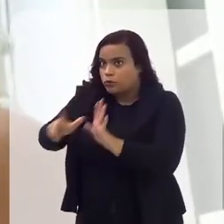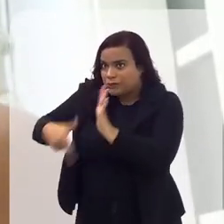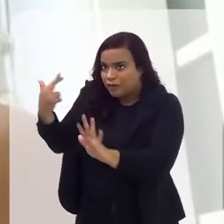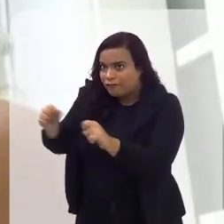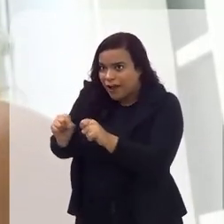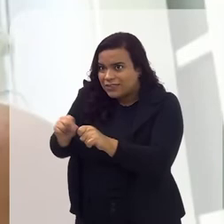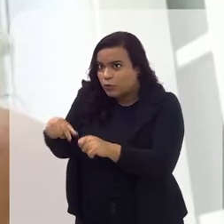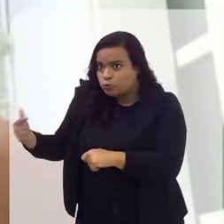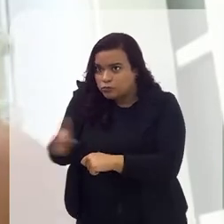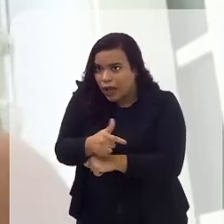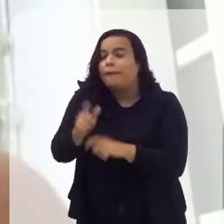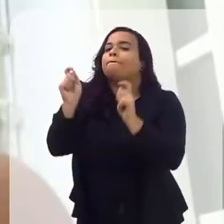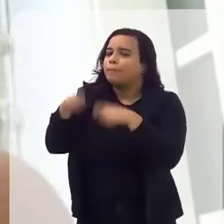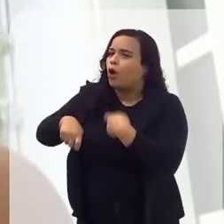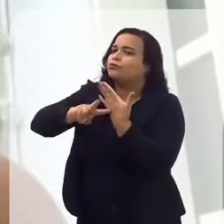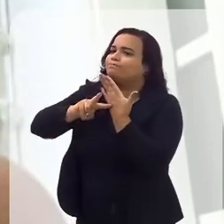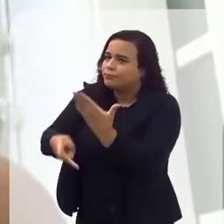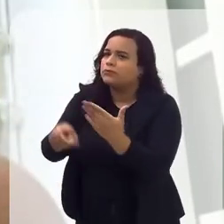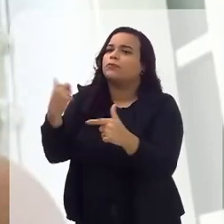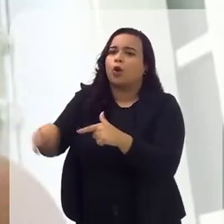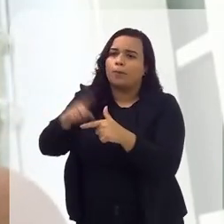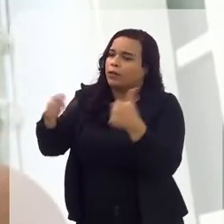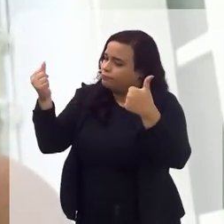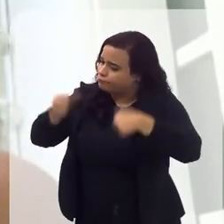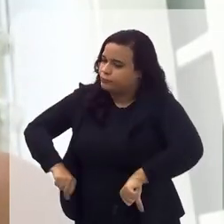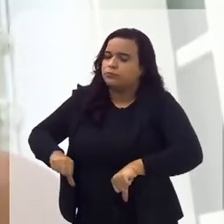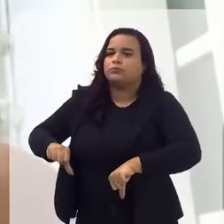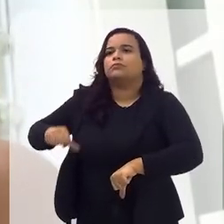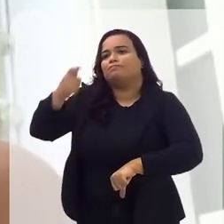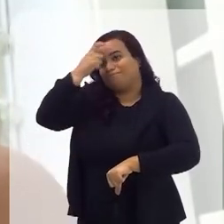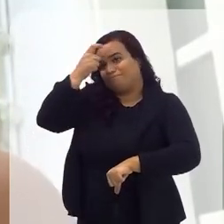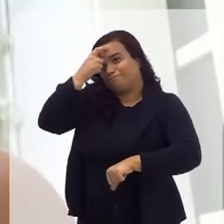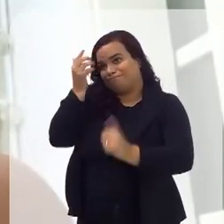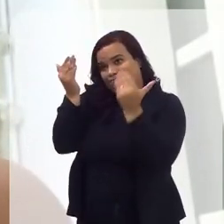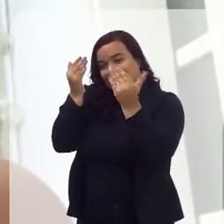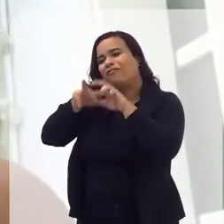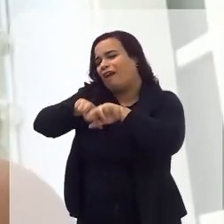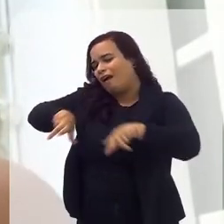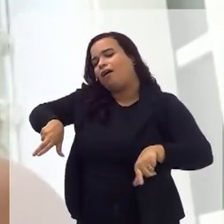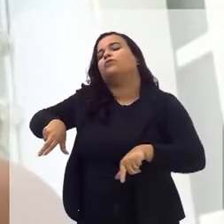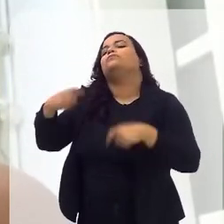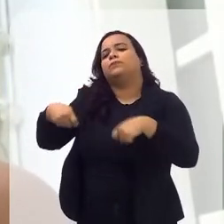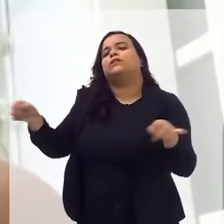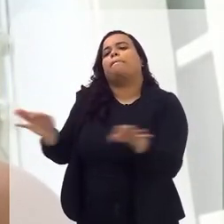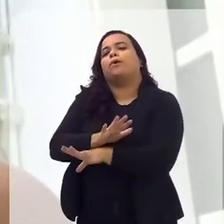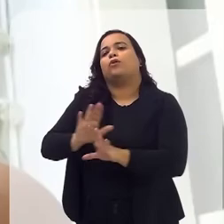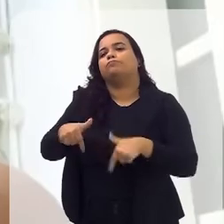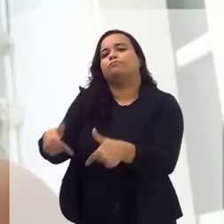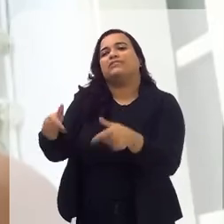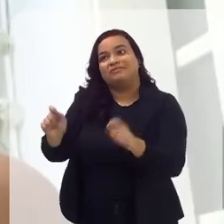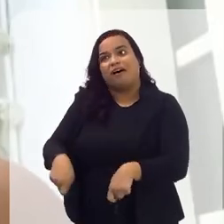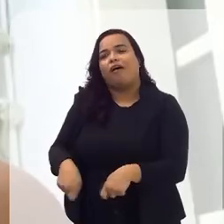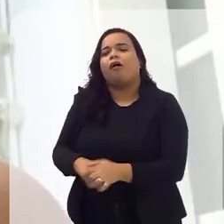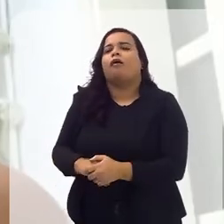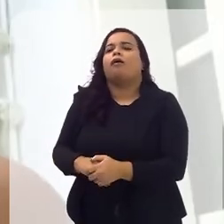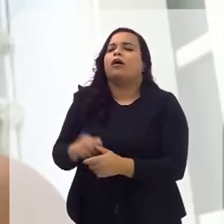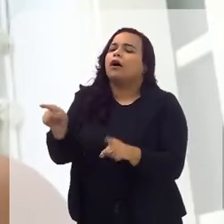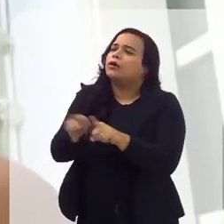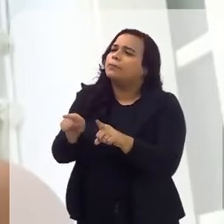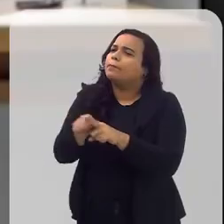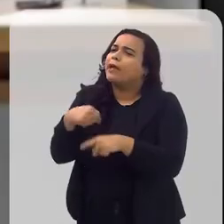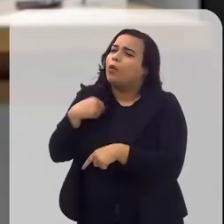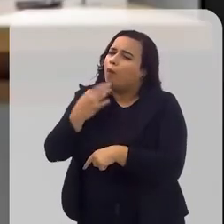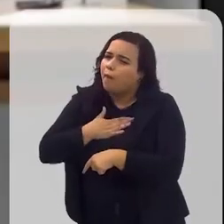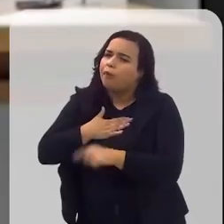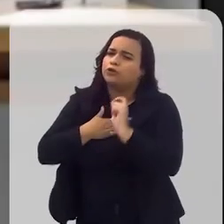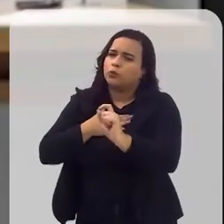preparada para essa cirurgia, isso pode ter uma consequência também, né, do ponto de vista psíquico para essa mulher. Ela precisa estar preparada. Mas eu gostei